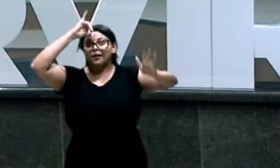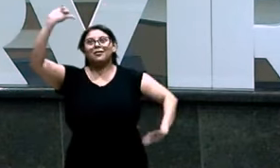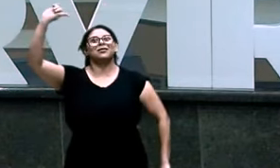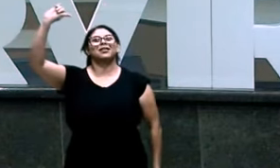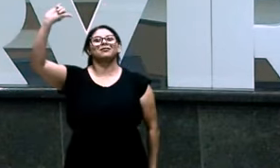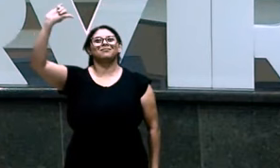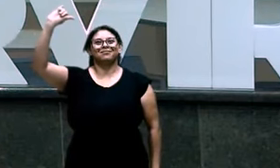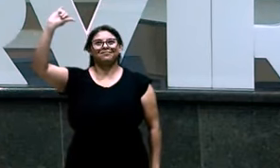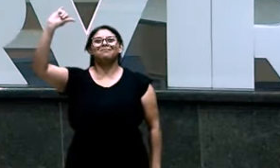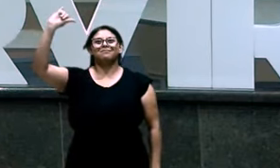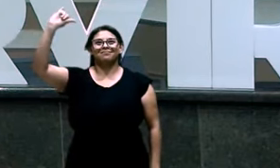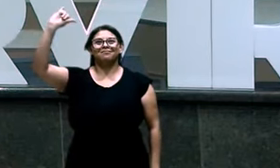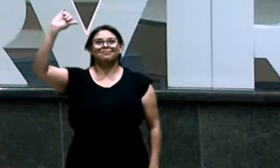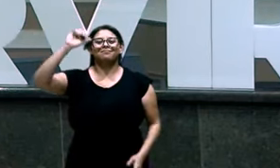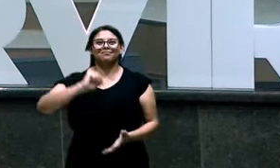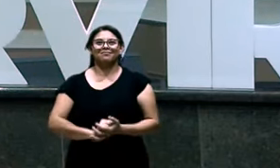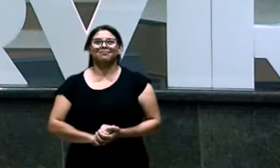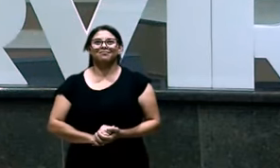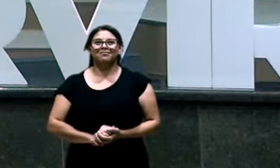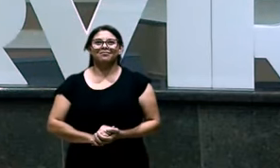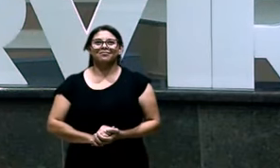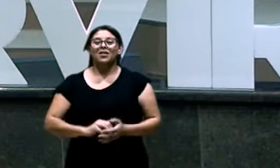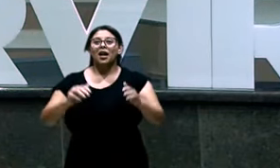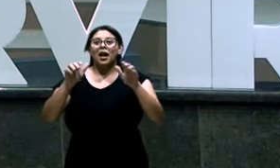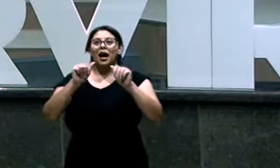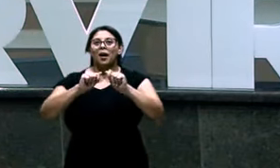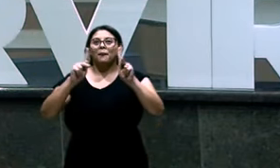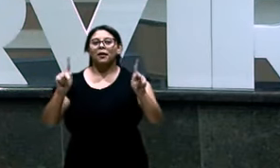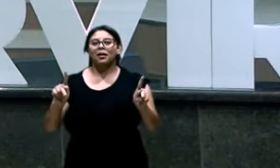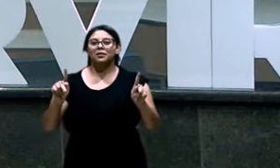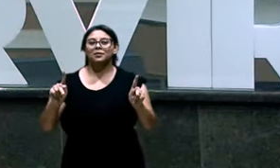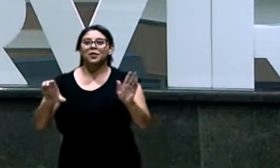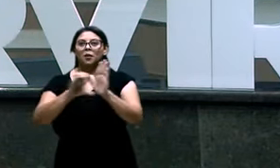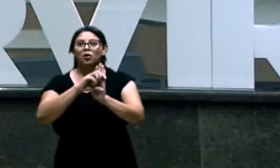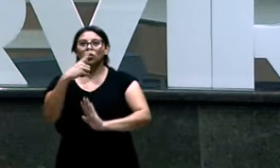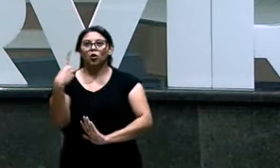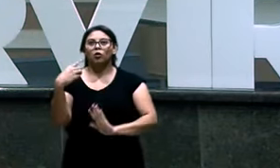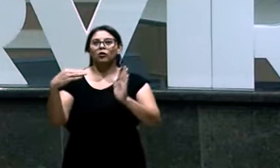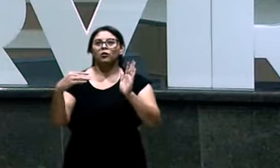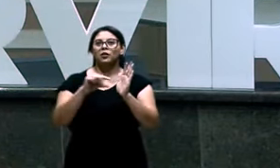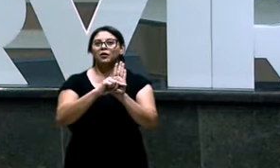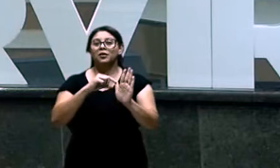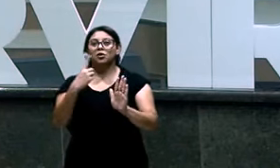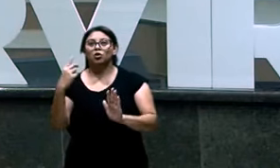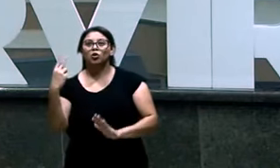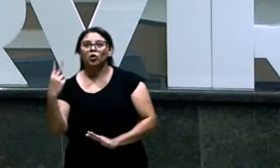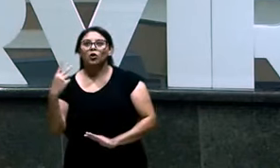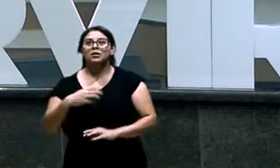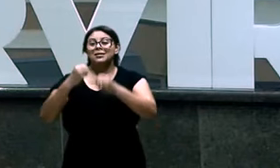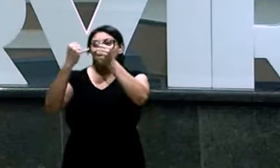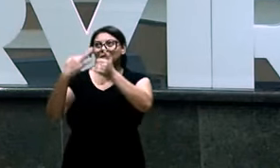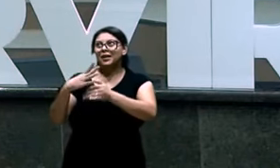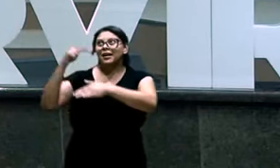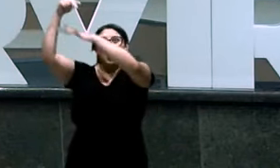Como vocês estão mais animados? Apocalipse 22,12. Eis que venho cedo sem demora, e